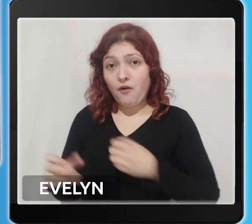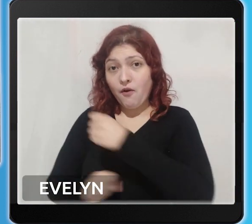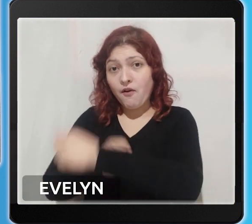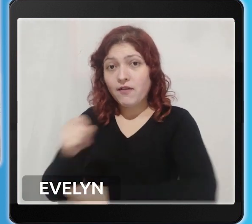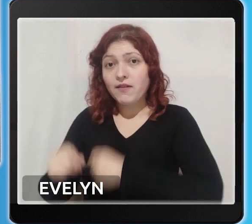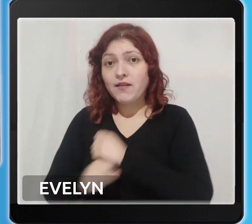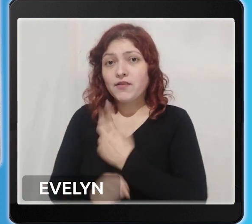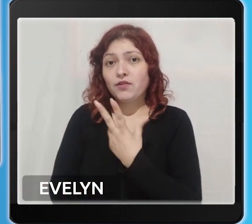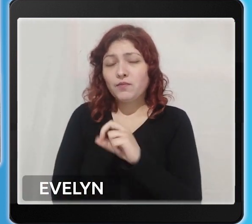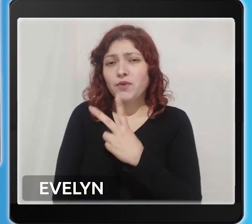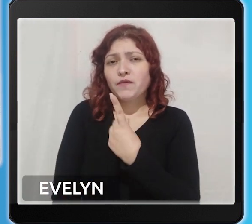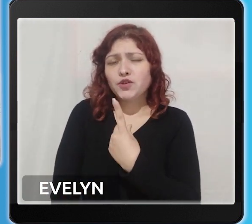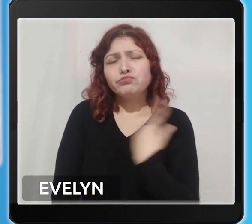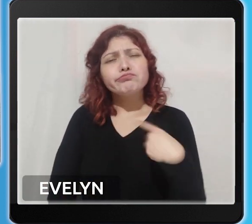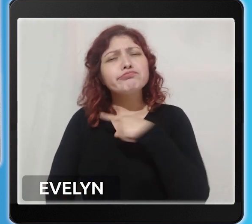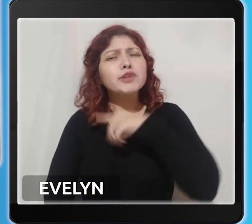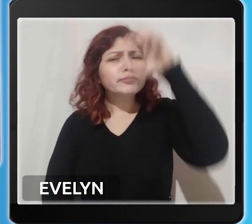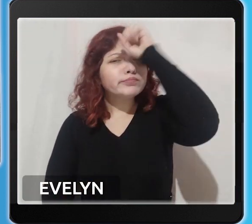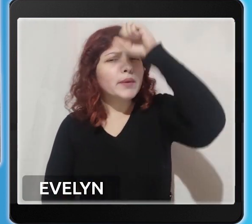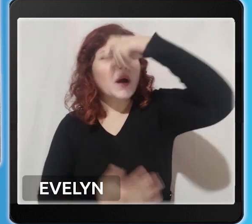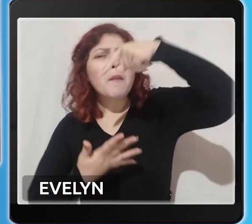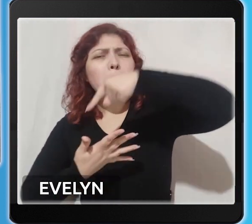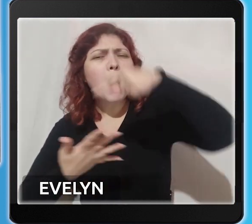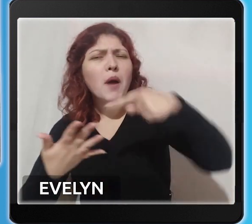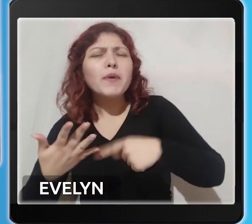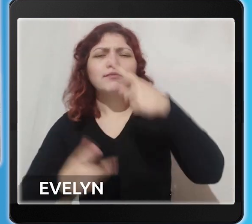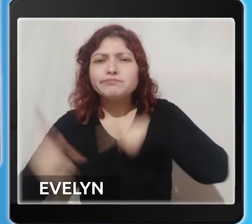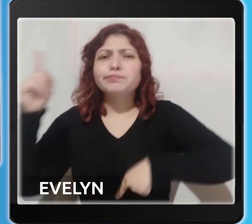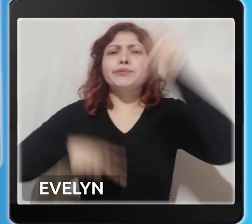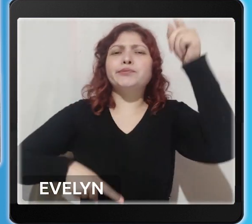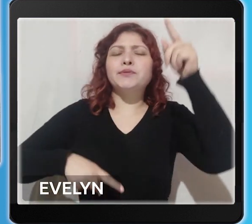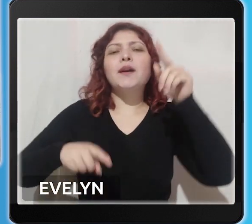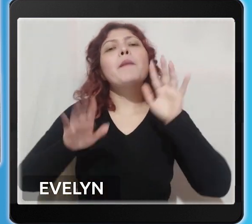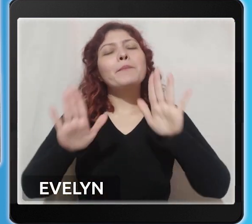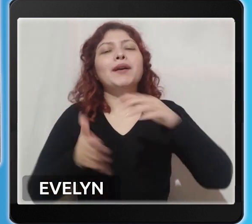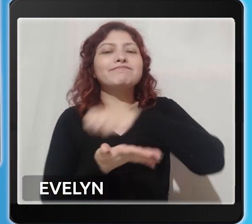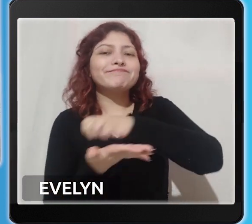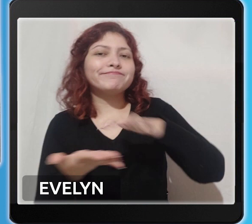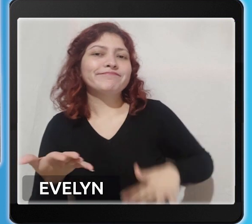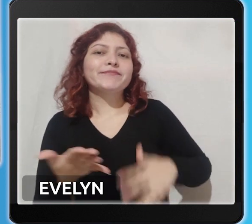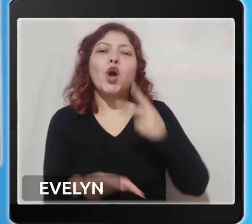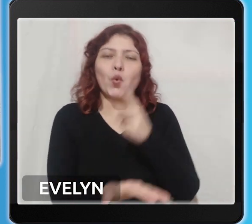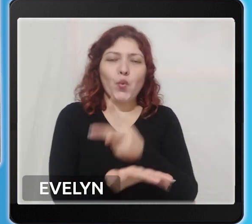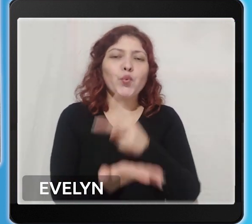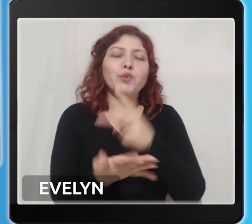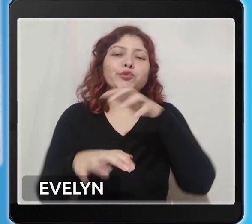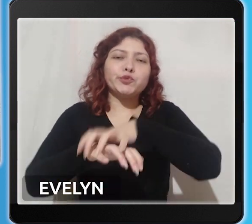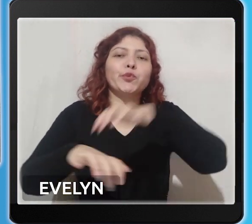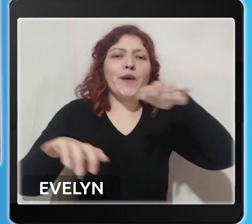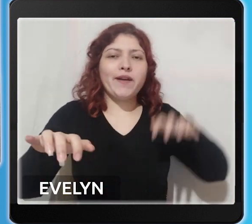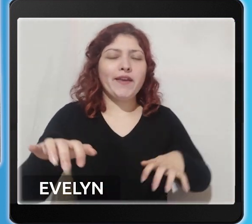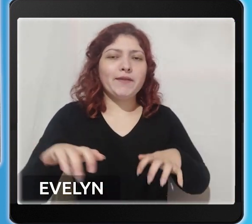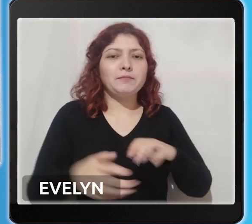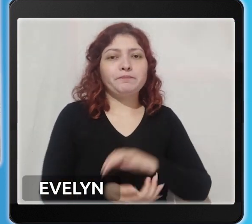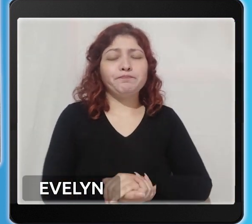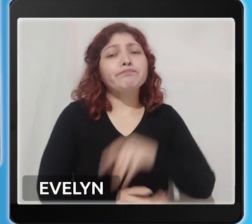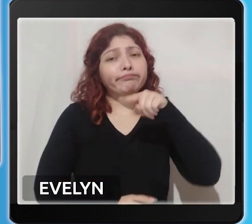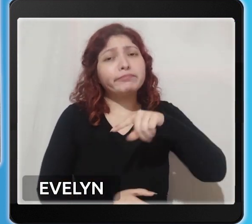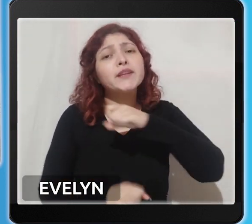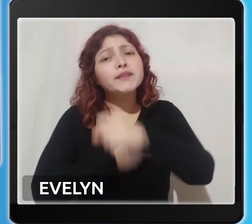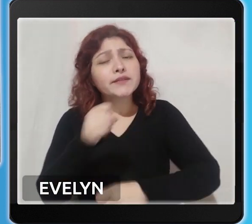da pandemia. Bom, um ano se passou, nós avançamos em vários aspectos, mas continuamos com as